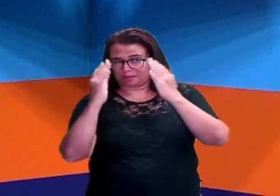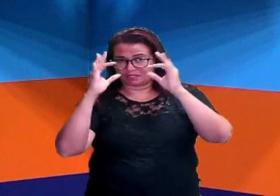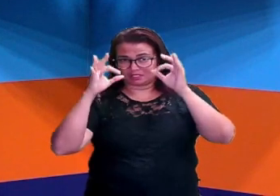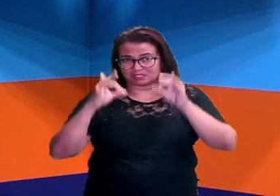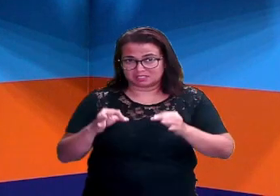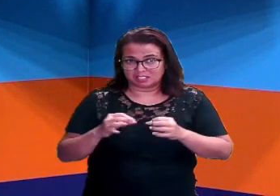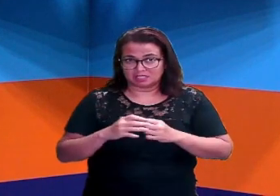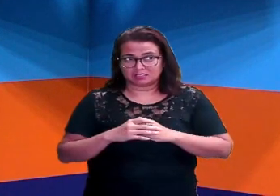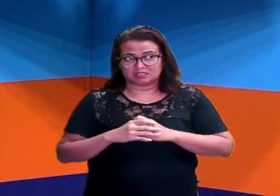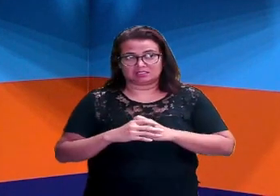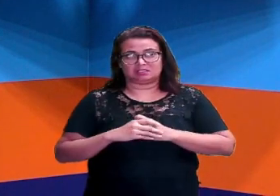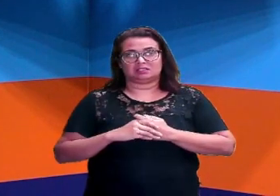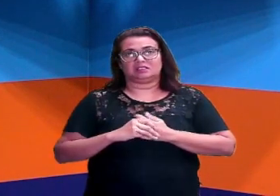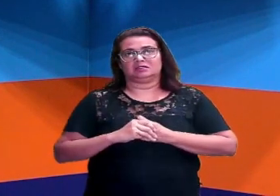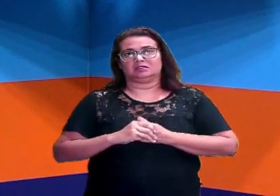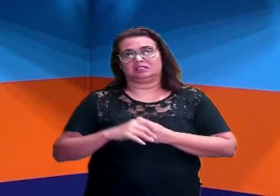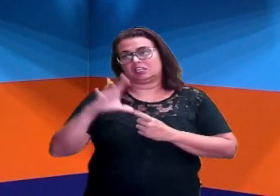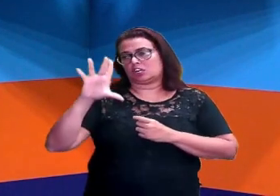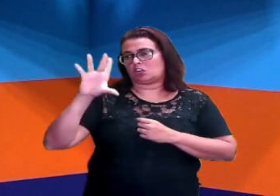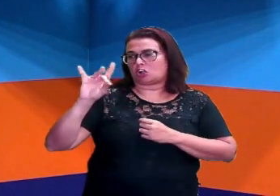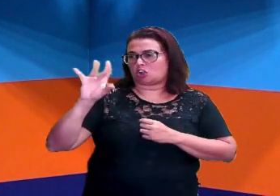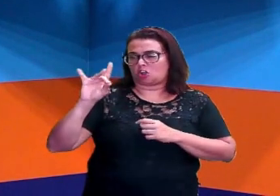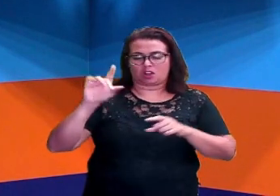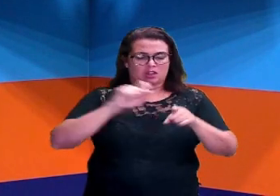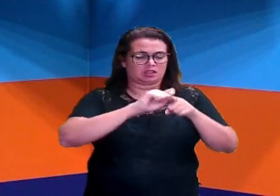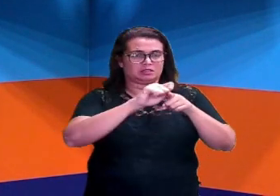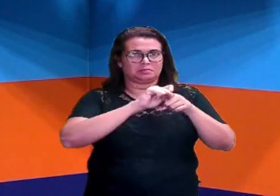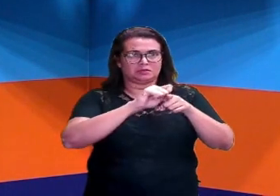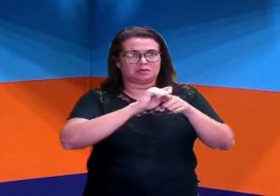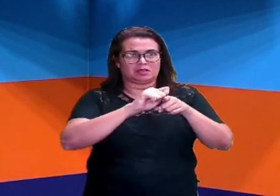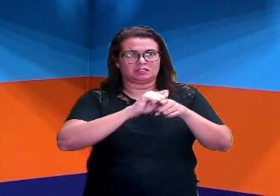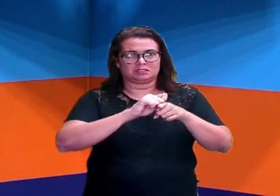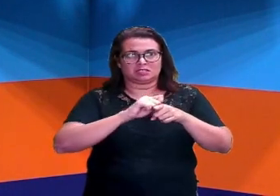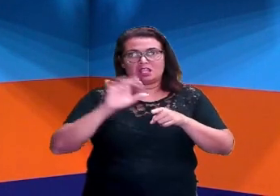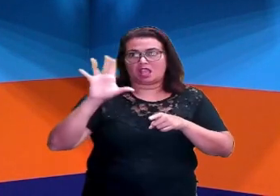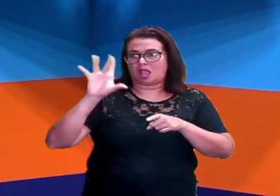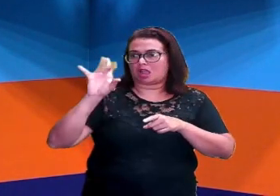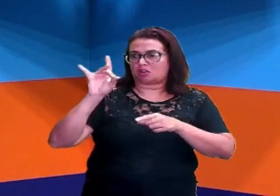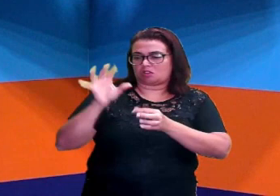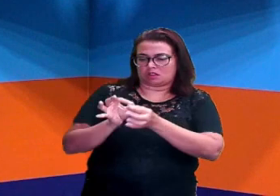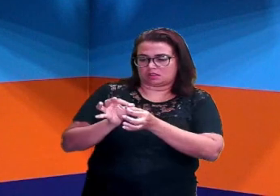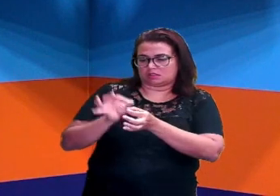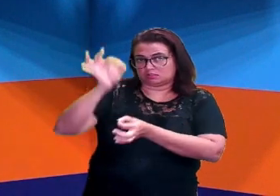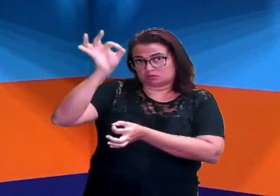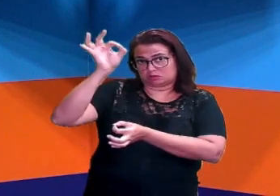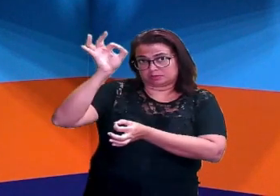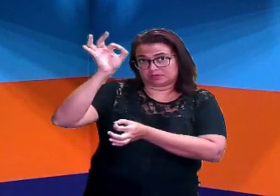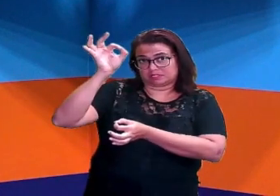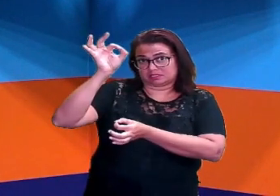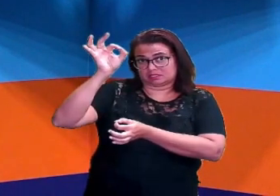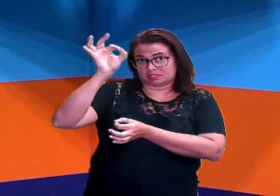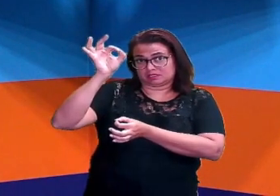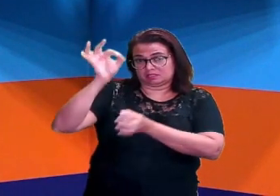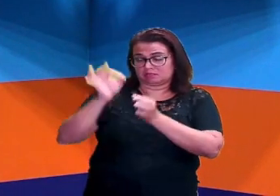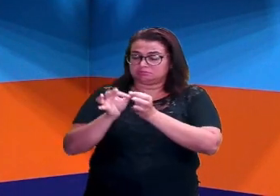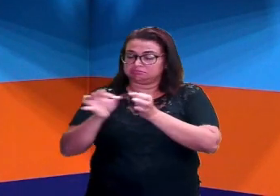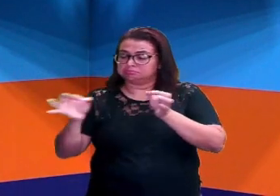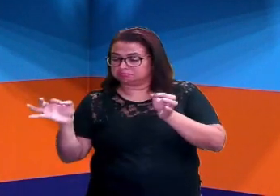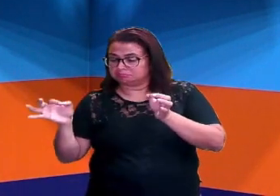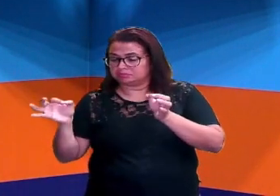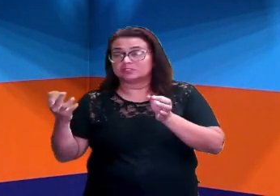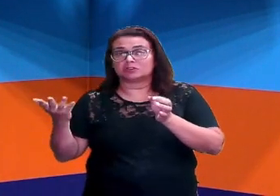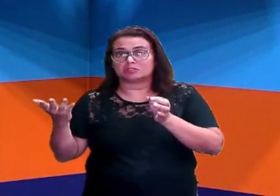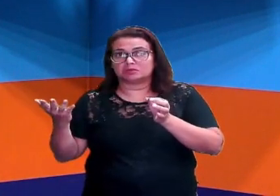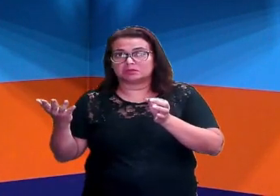entre a cola e a borracha. Letra A cola é mais comprida que a borracha? Letra B, a cola